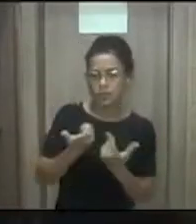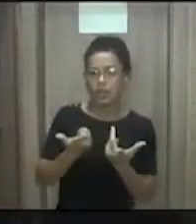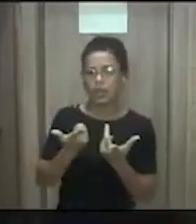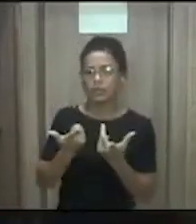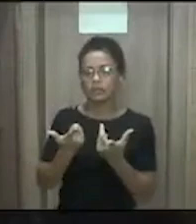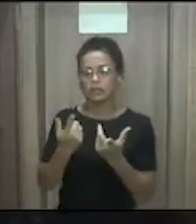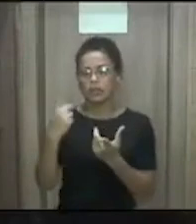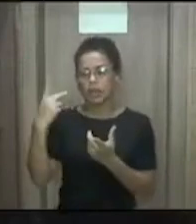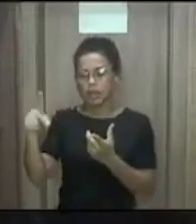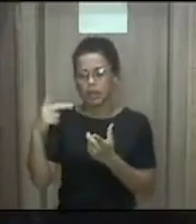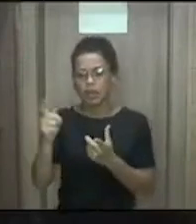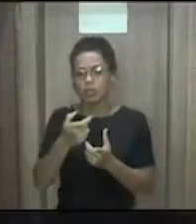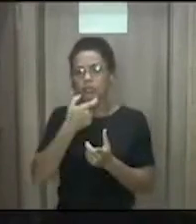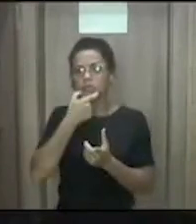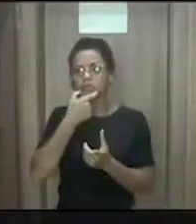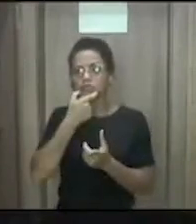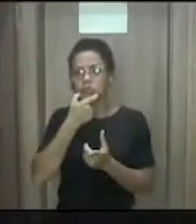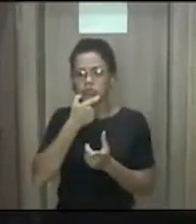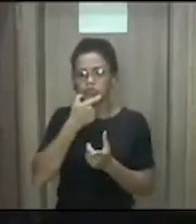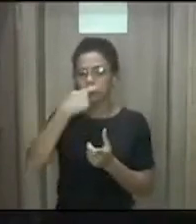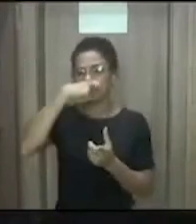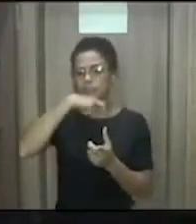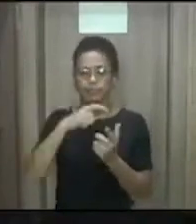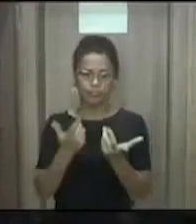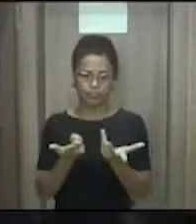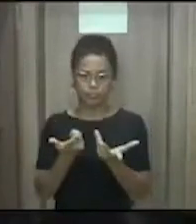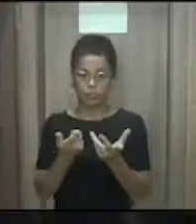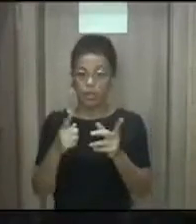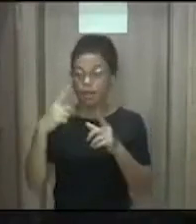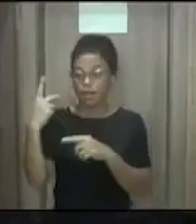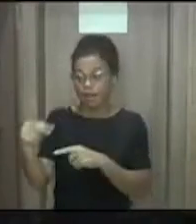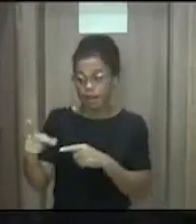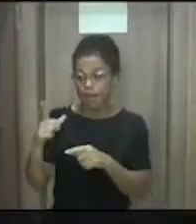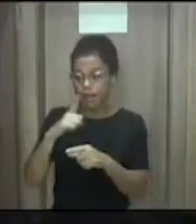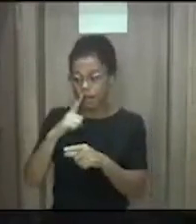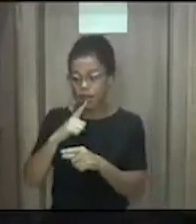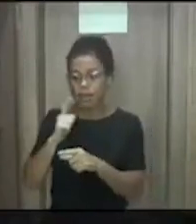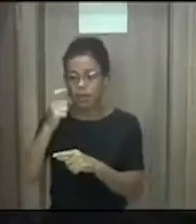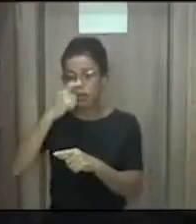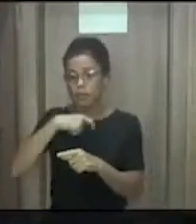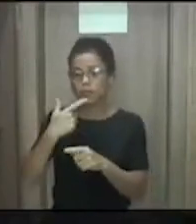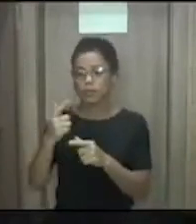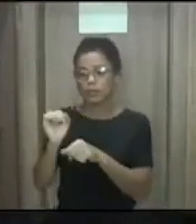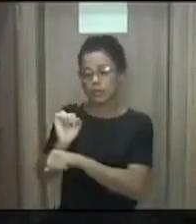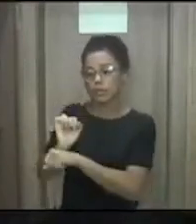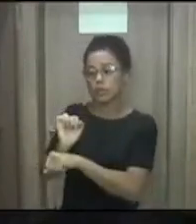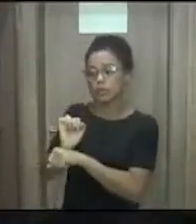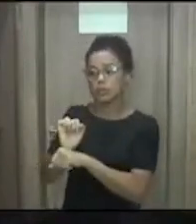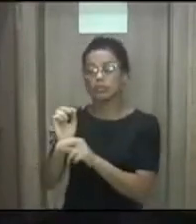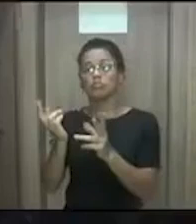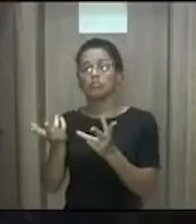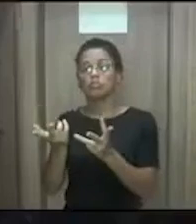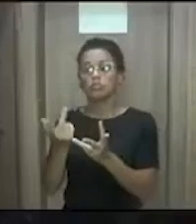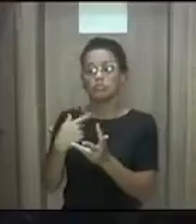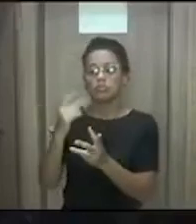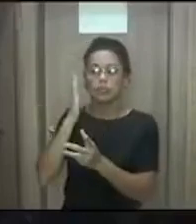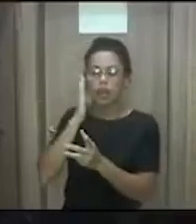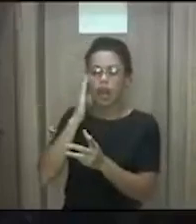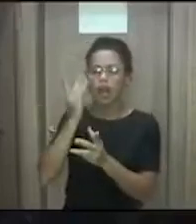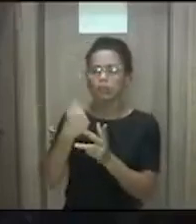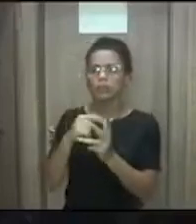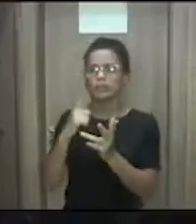prótese inferior, sobretudo a prótese total inferior. Ela é uma prótese que se espera, realmente já tem uma taxa